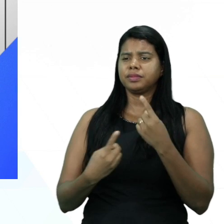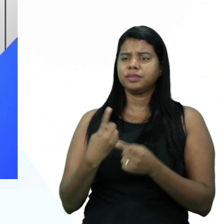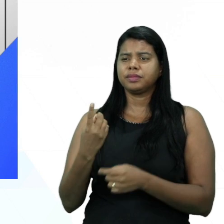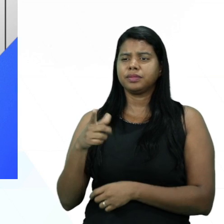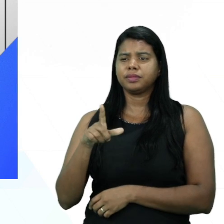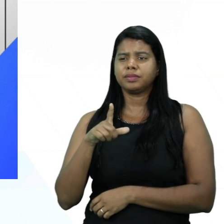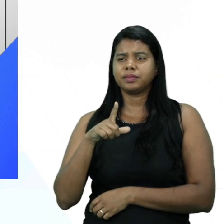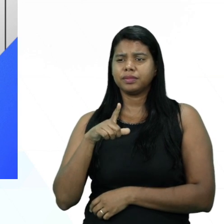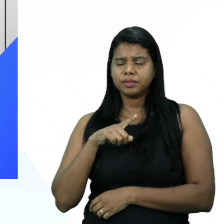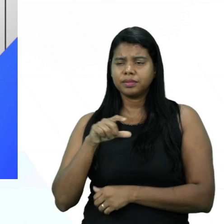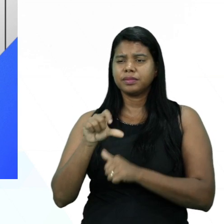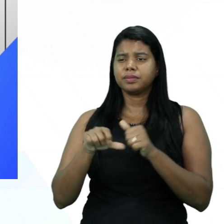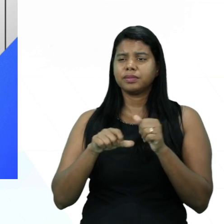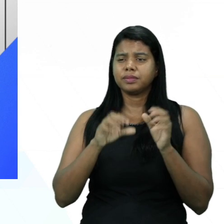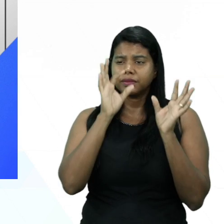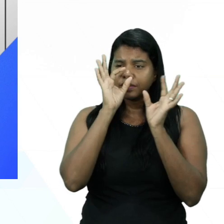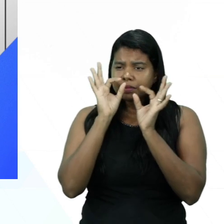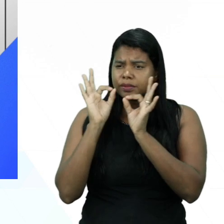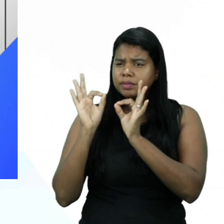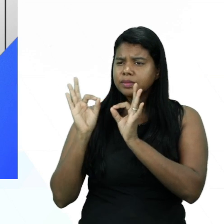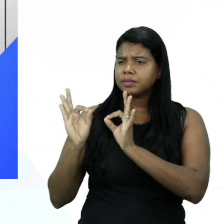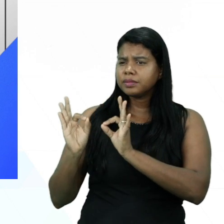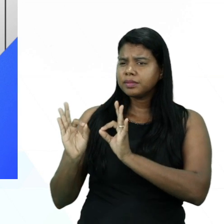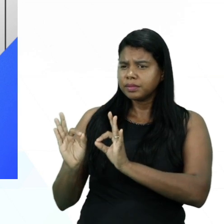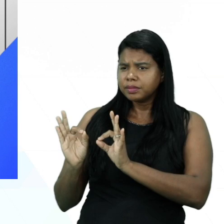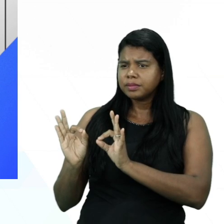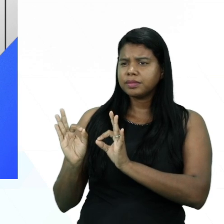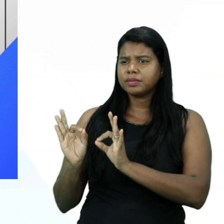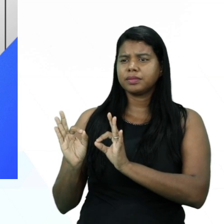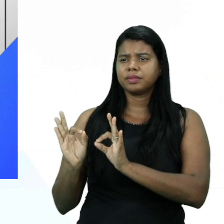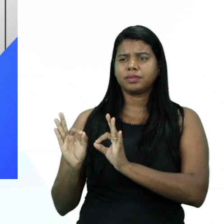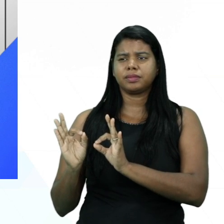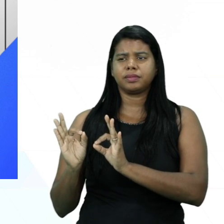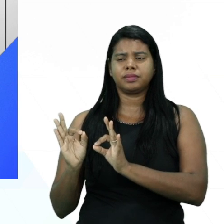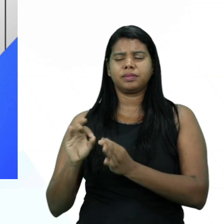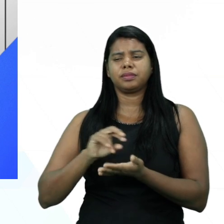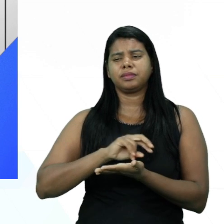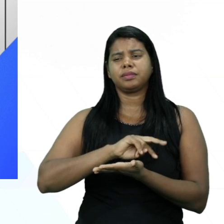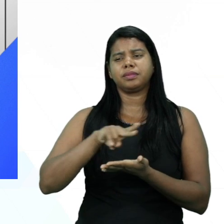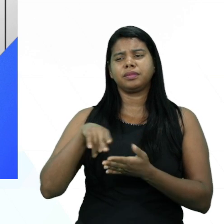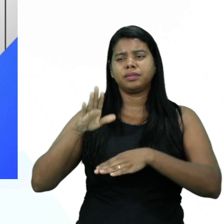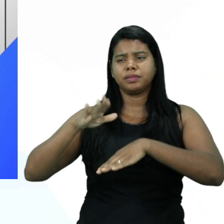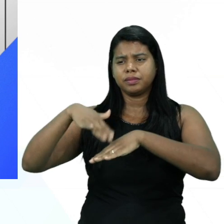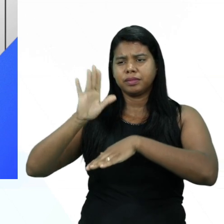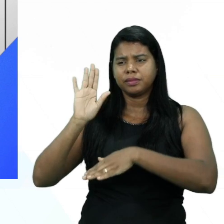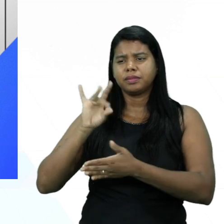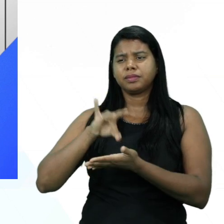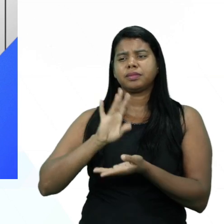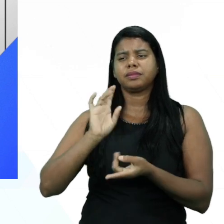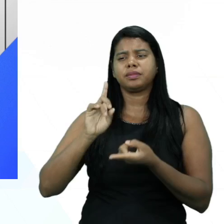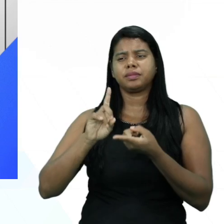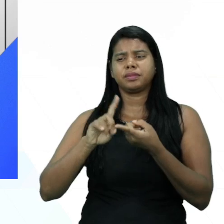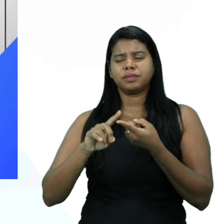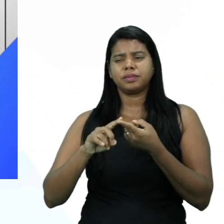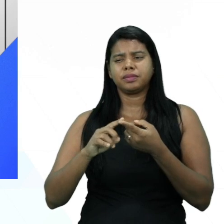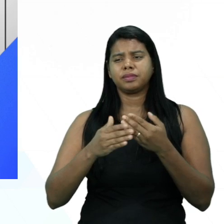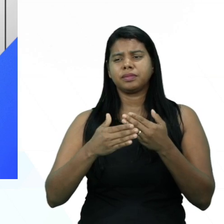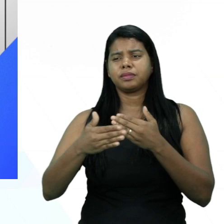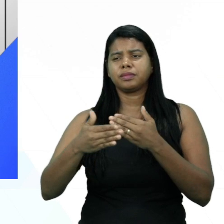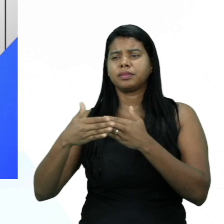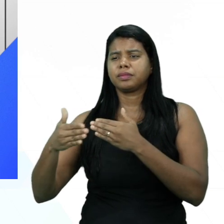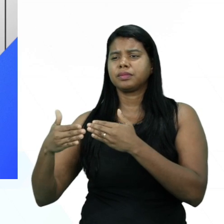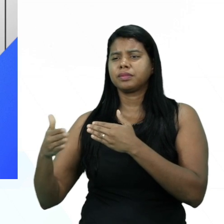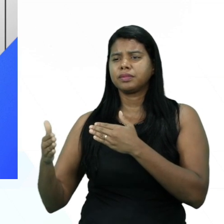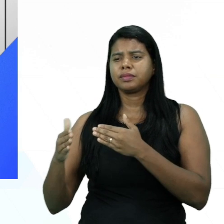de deter a atenção do observador e de atrair ou repelir as demais unidades localizadas próximas ao